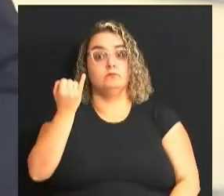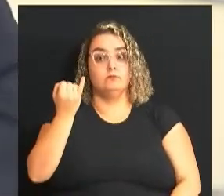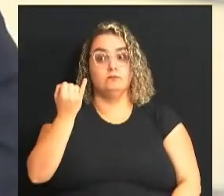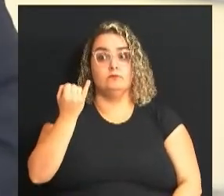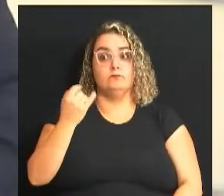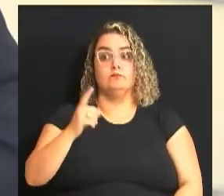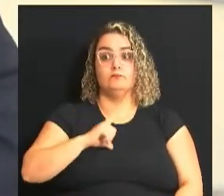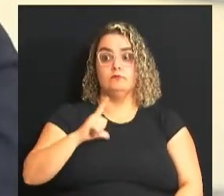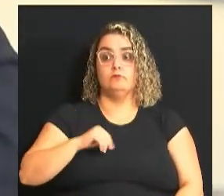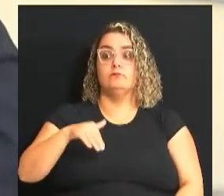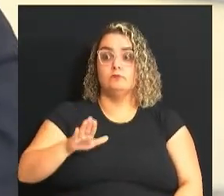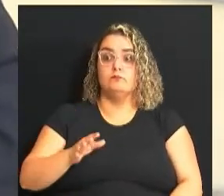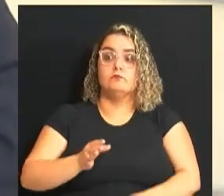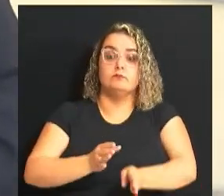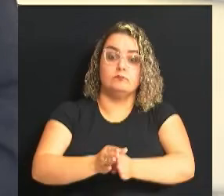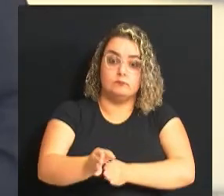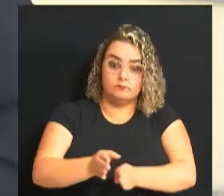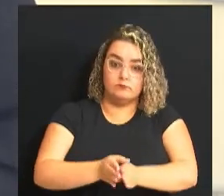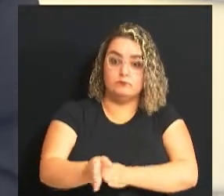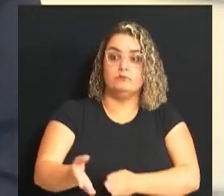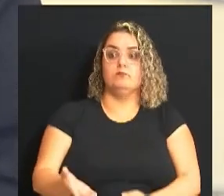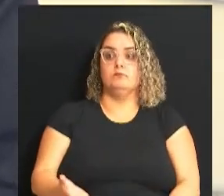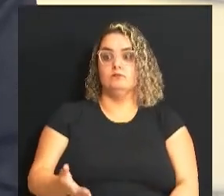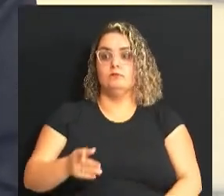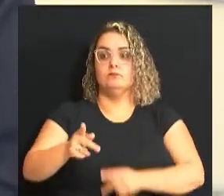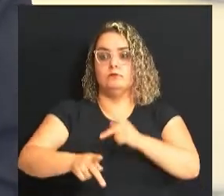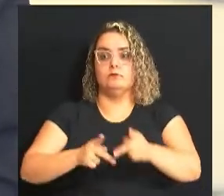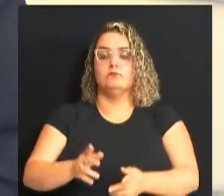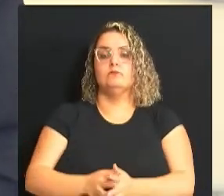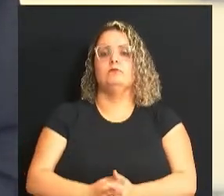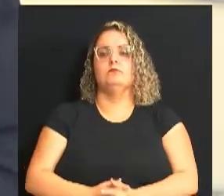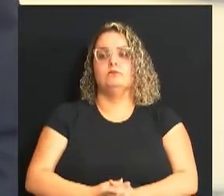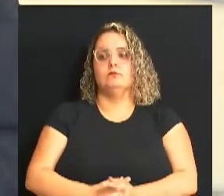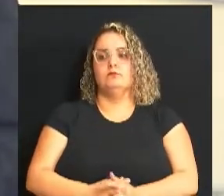mais um conselho aí à disposição da população.